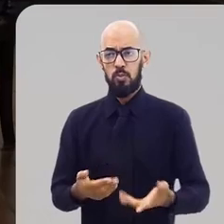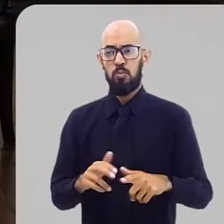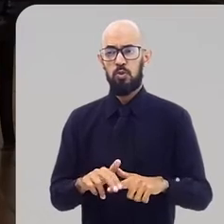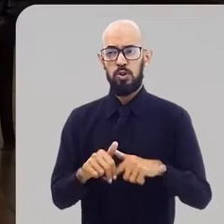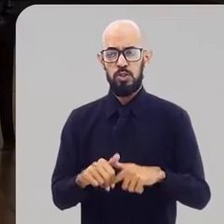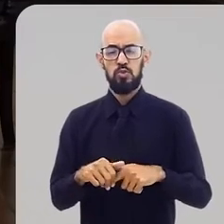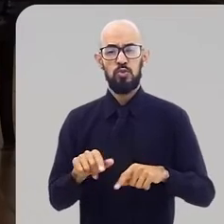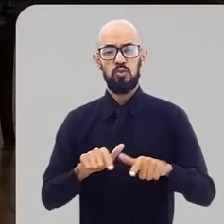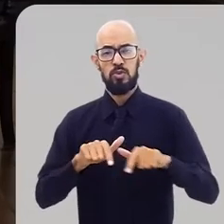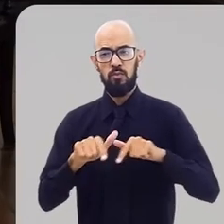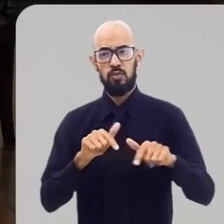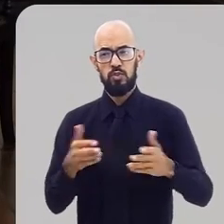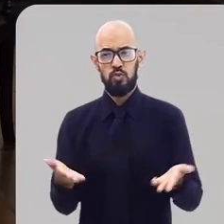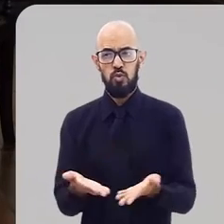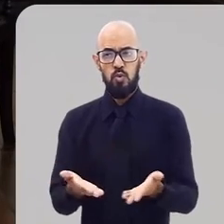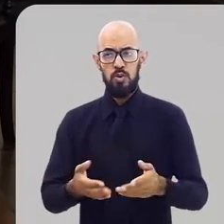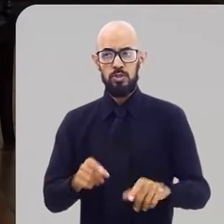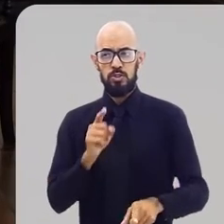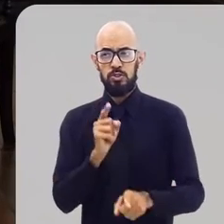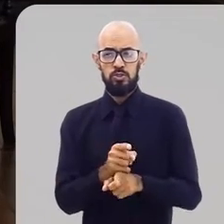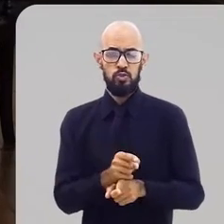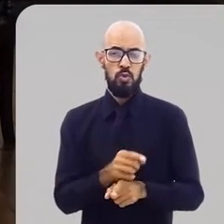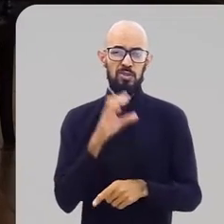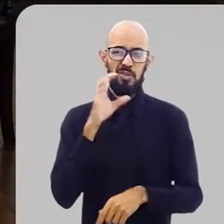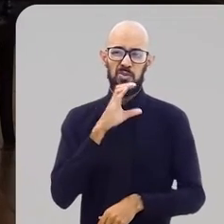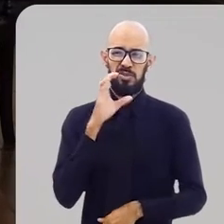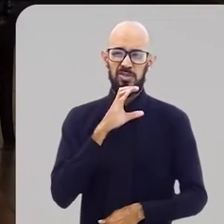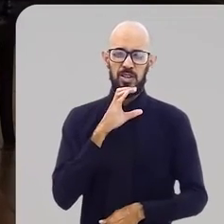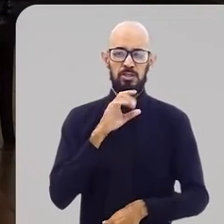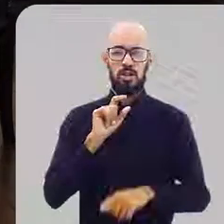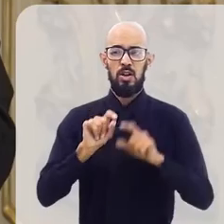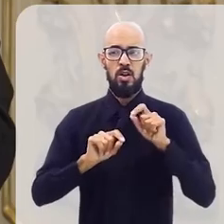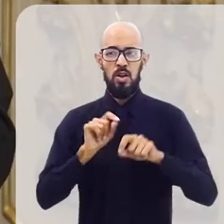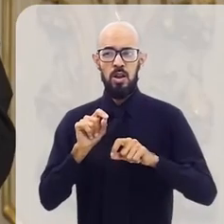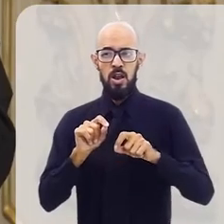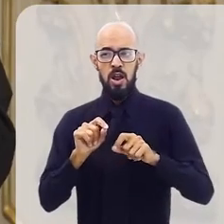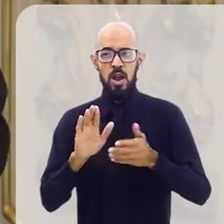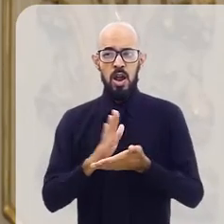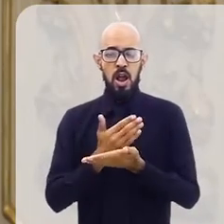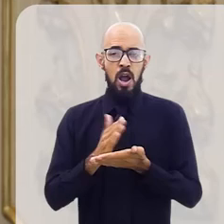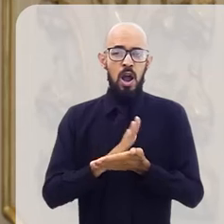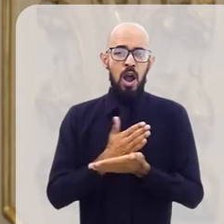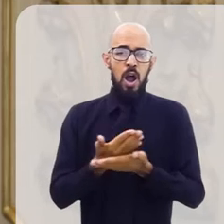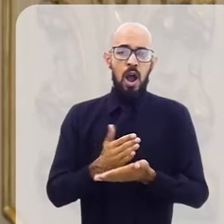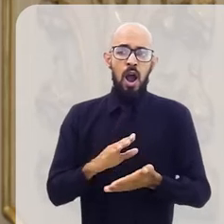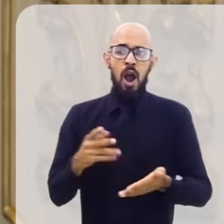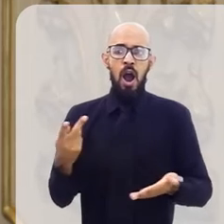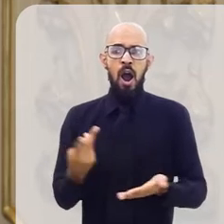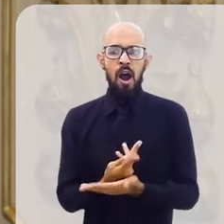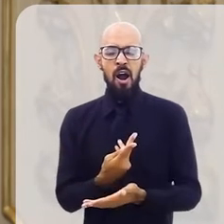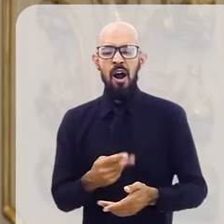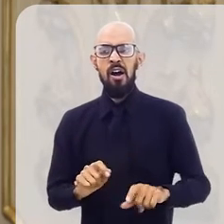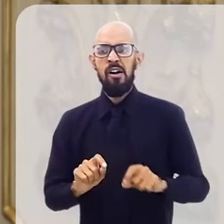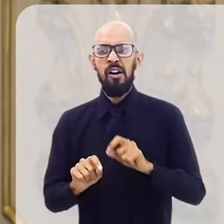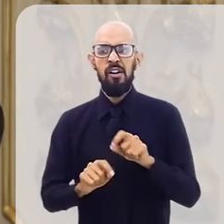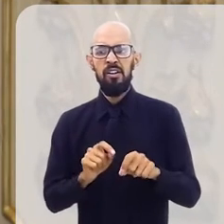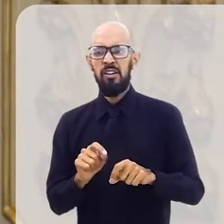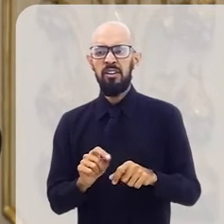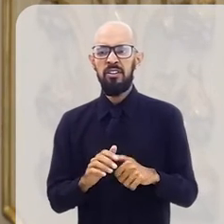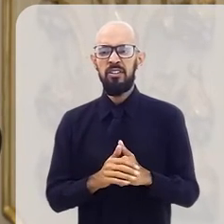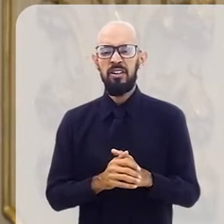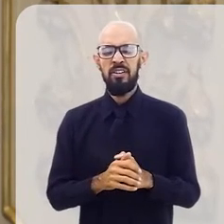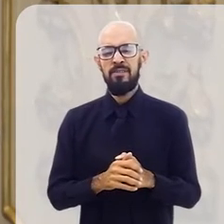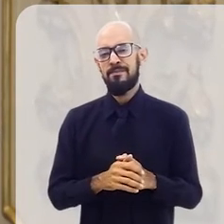isso o serviço que nós hoje é encontramos como tanta urgência é alguns carismas surgem de